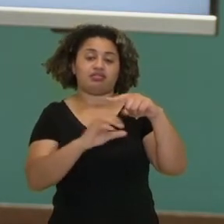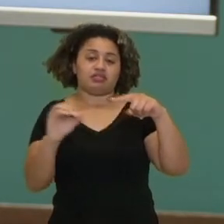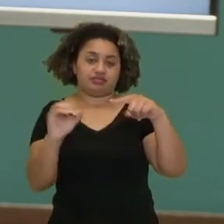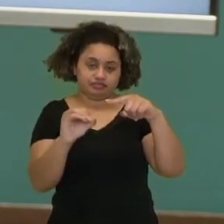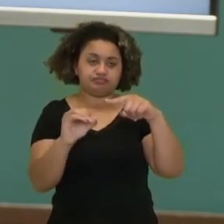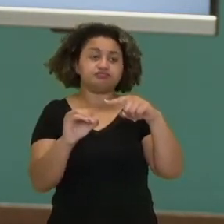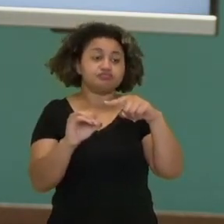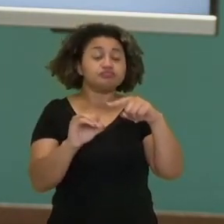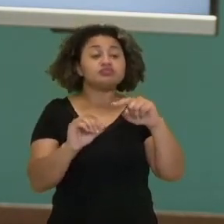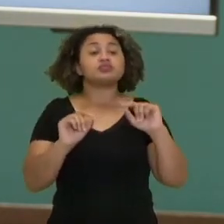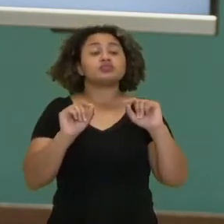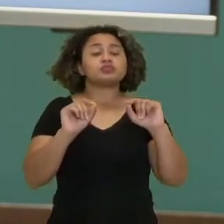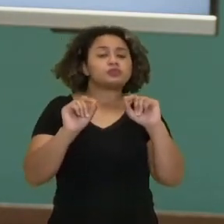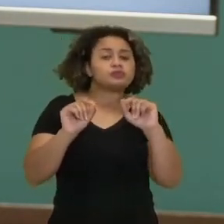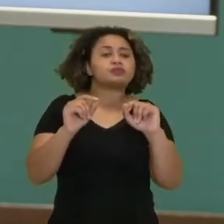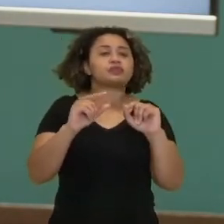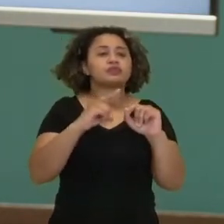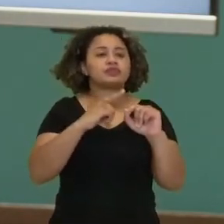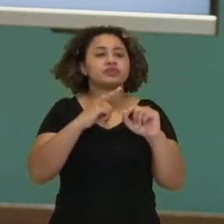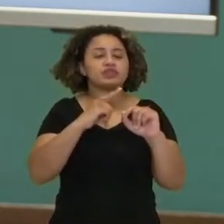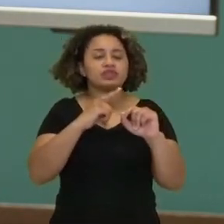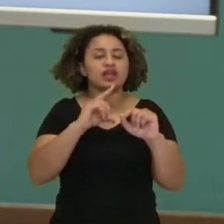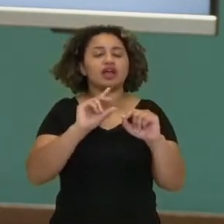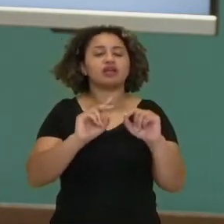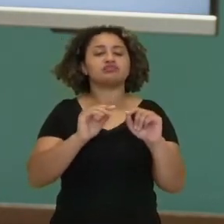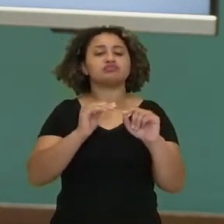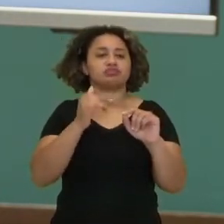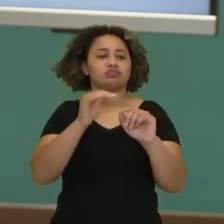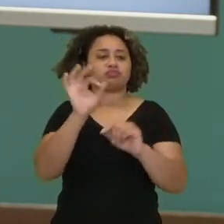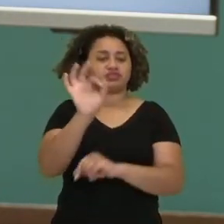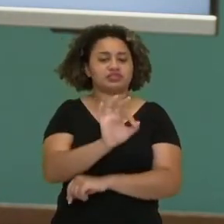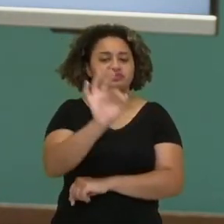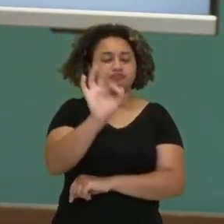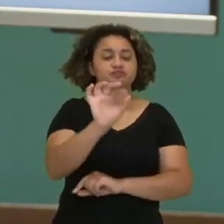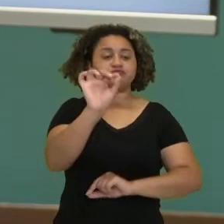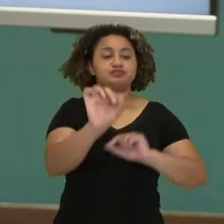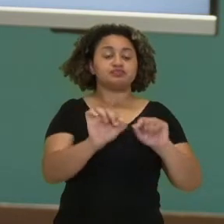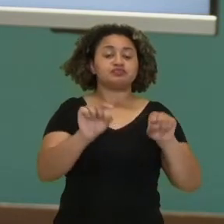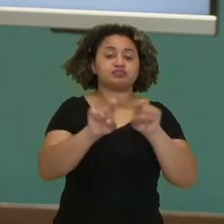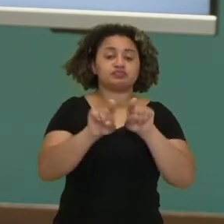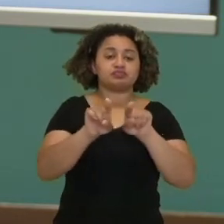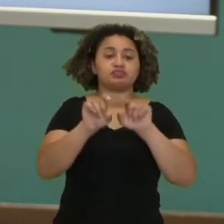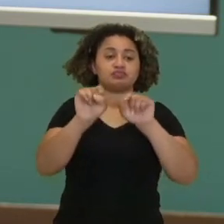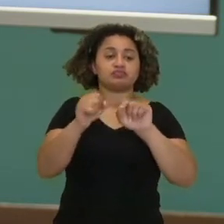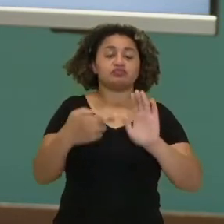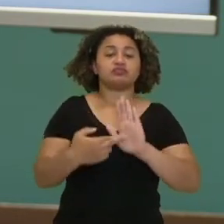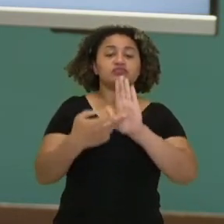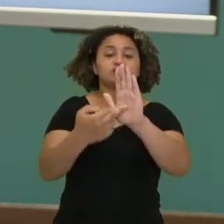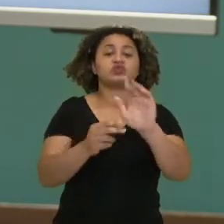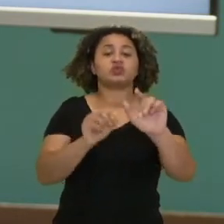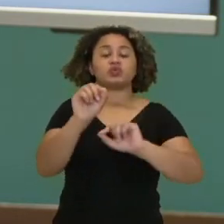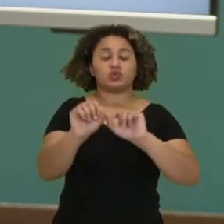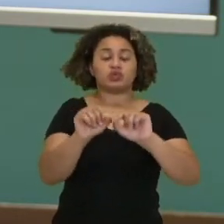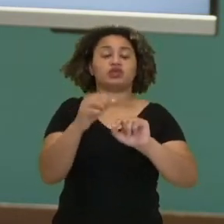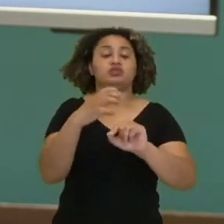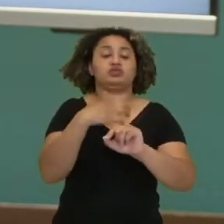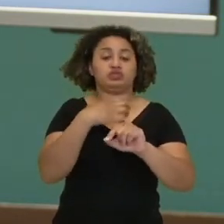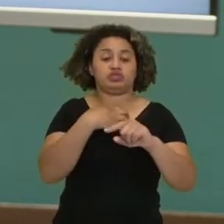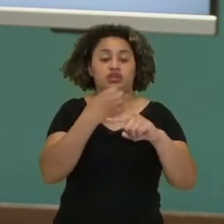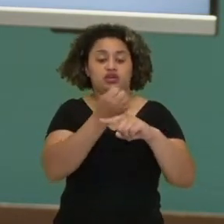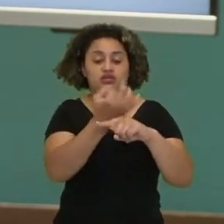100. Lembrando que uma taxa percentual, ela ainda pode ser representada na forma